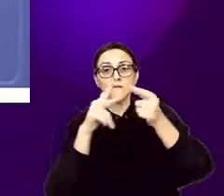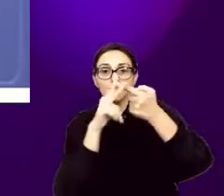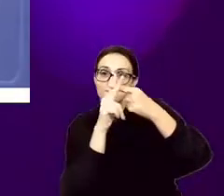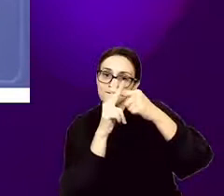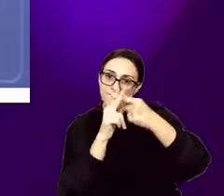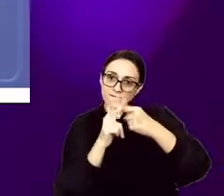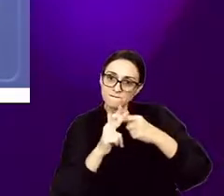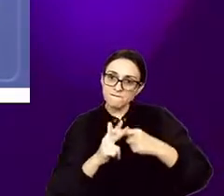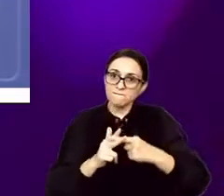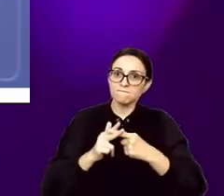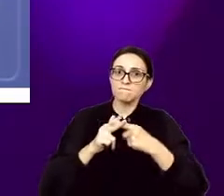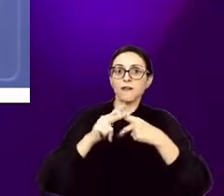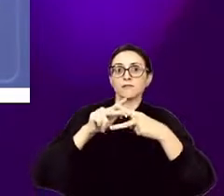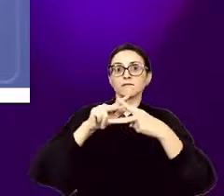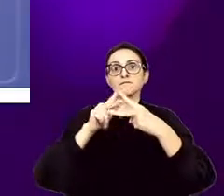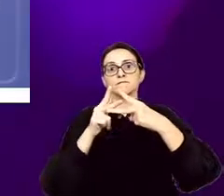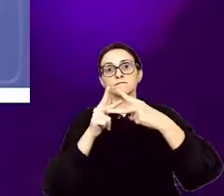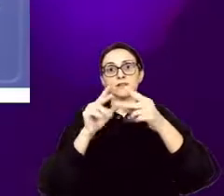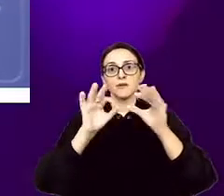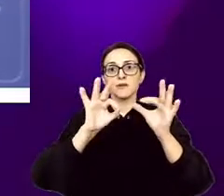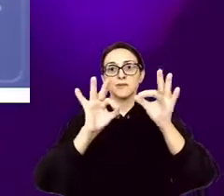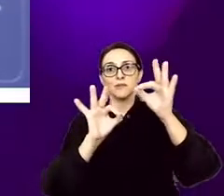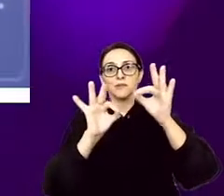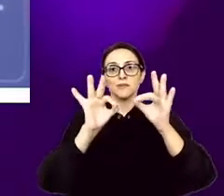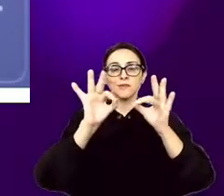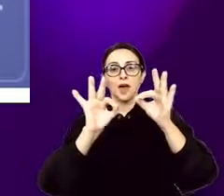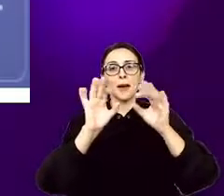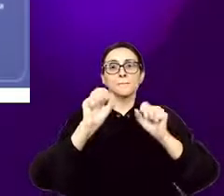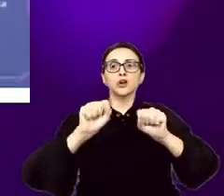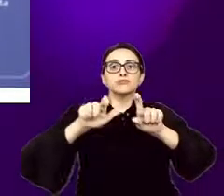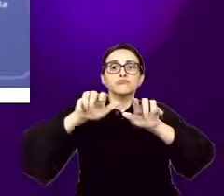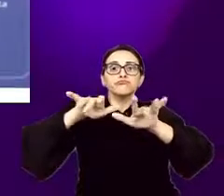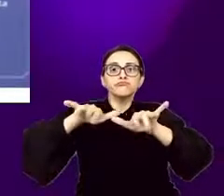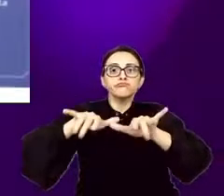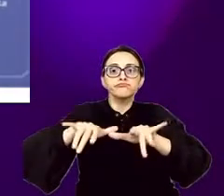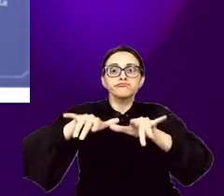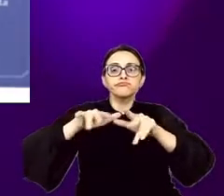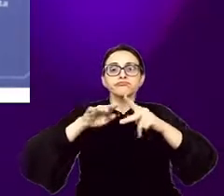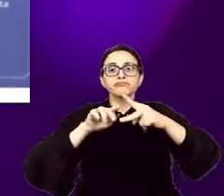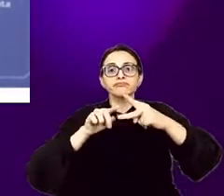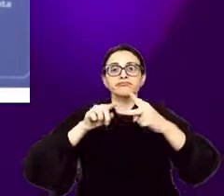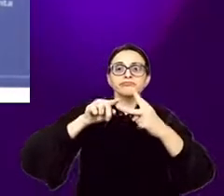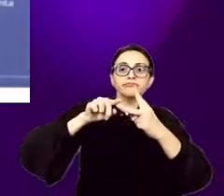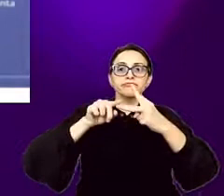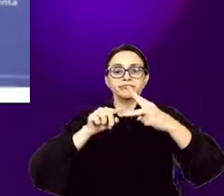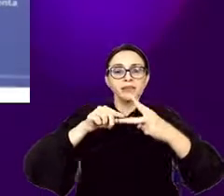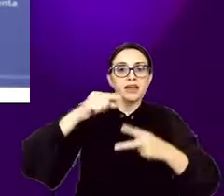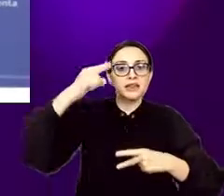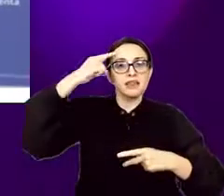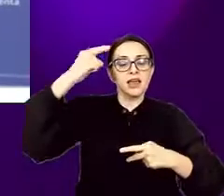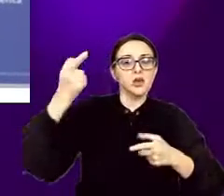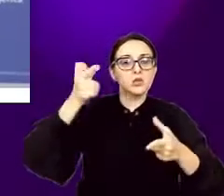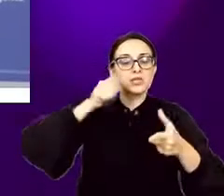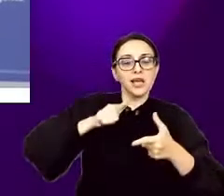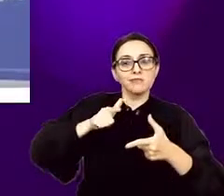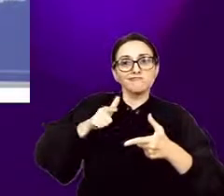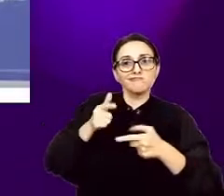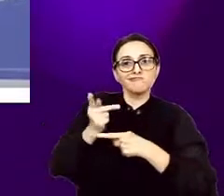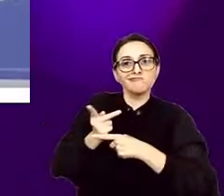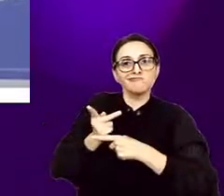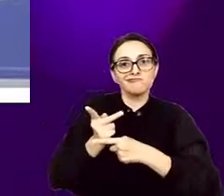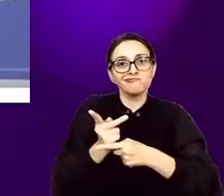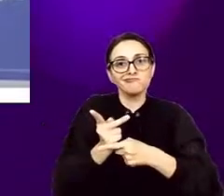essa inclinação, mexendo nessa setinha, mas eu posso digitar a inclinação que eu quero também. E a ideia é que a gente consiga buscar sempre